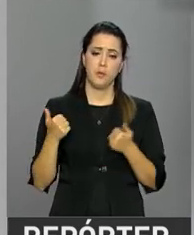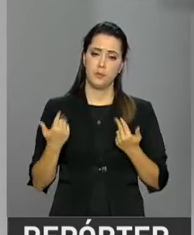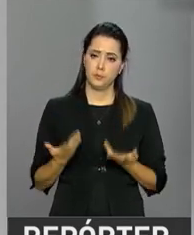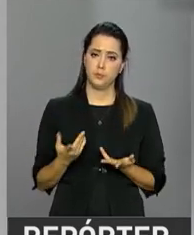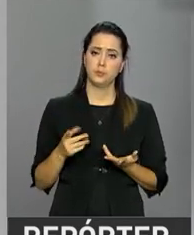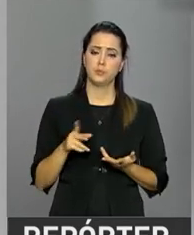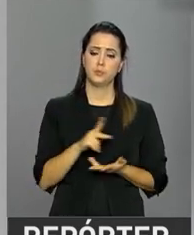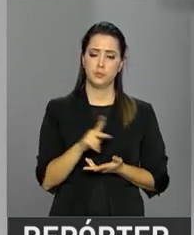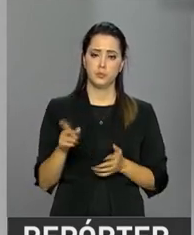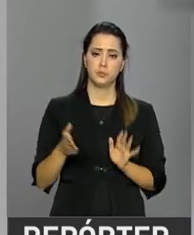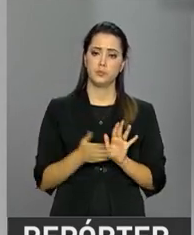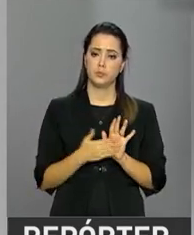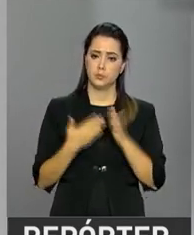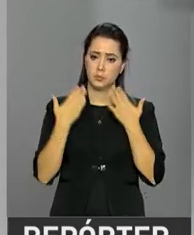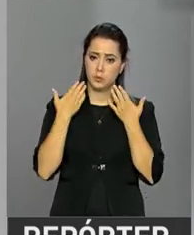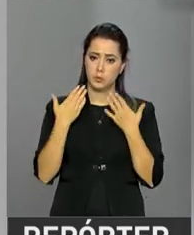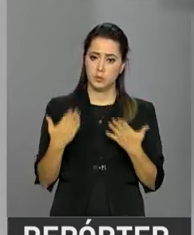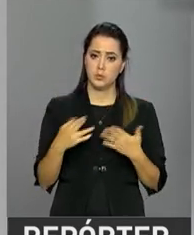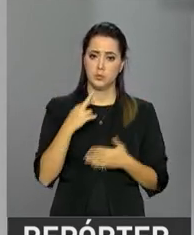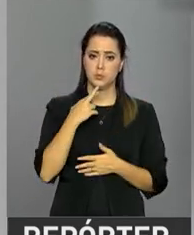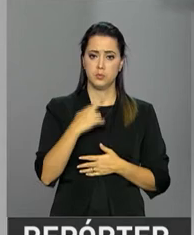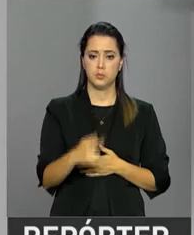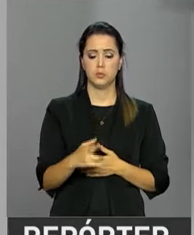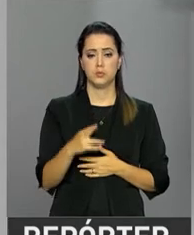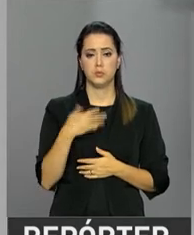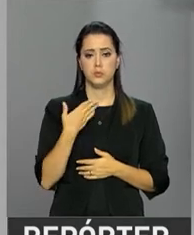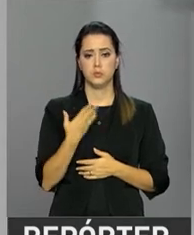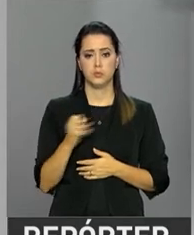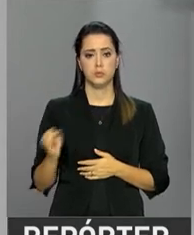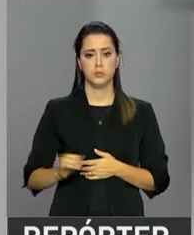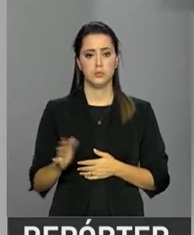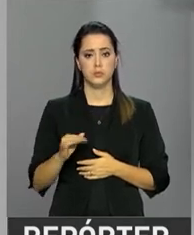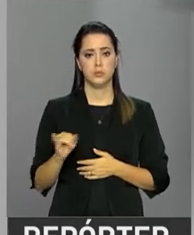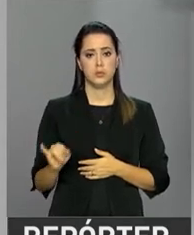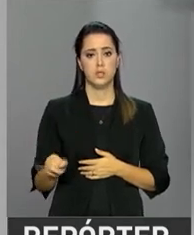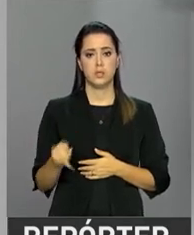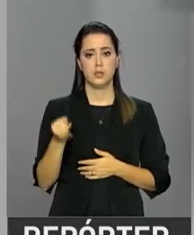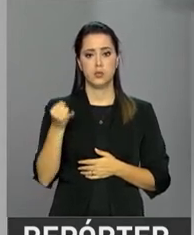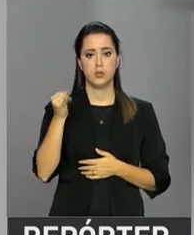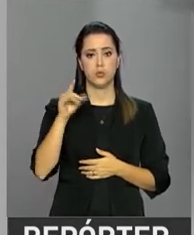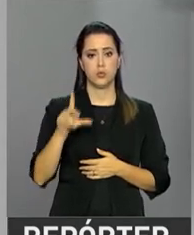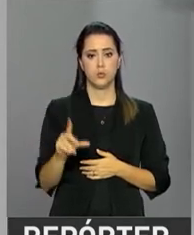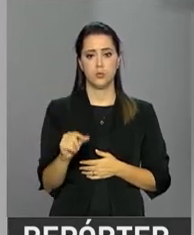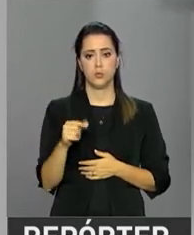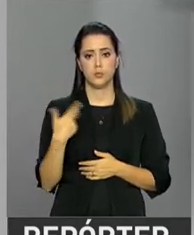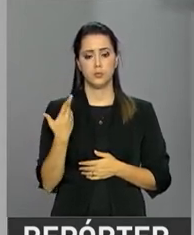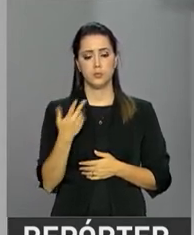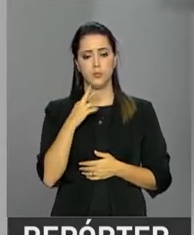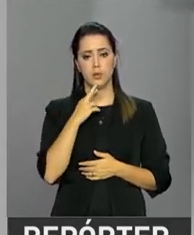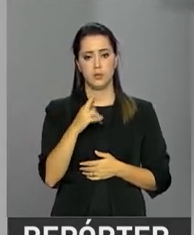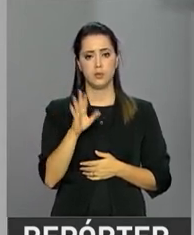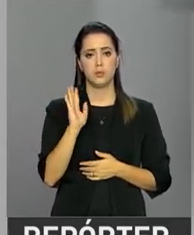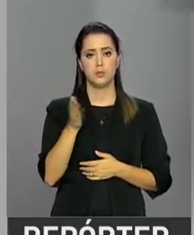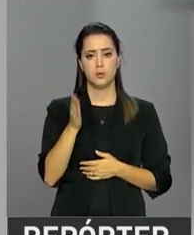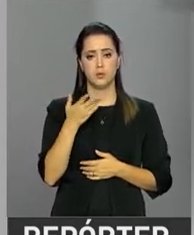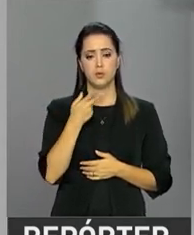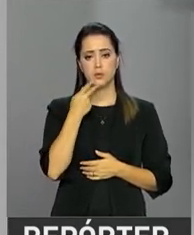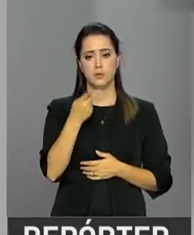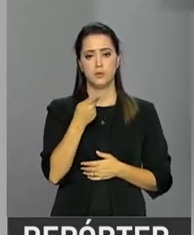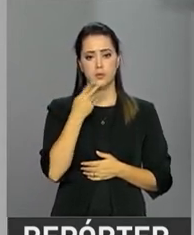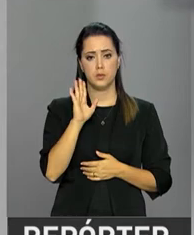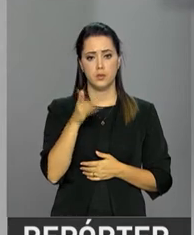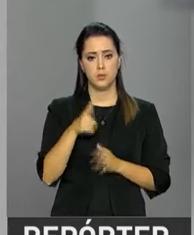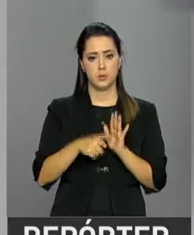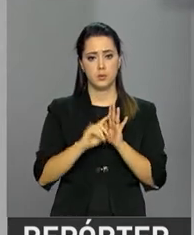o presidente também apresentou alguns resultados dessa taxa de juros tão baixa os resultados são aqueles que eu acabei de